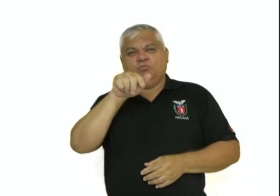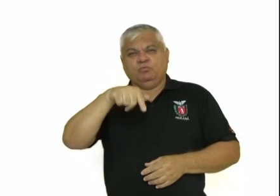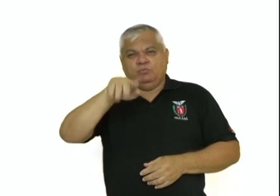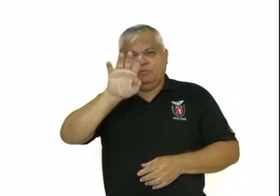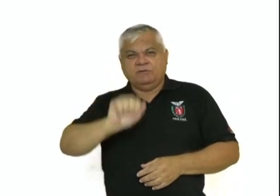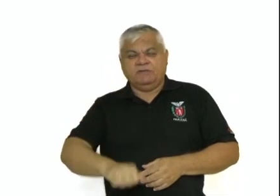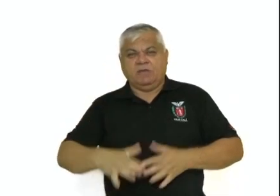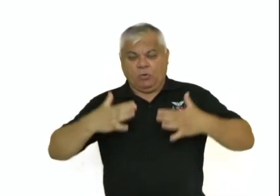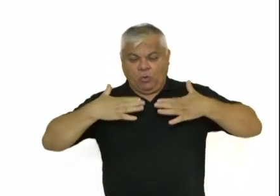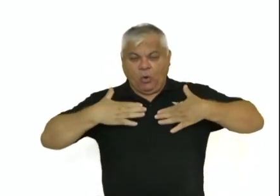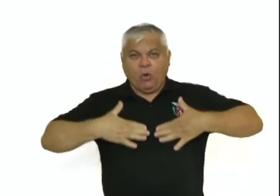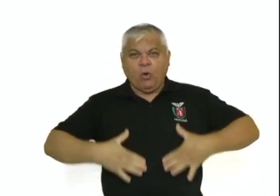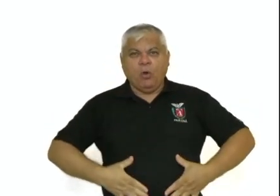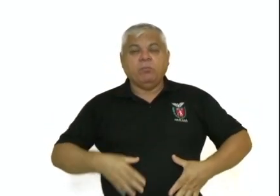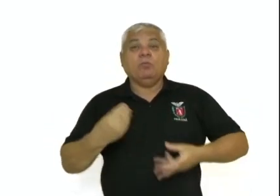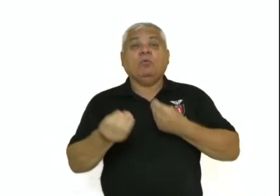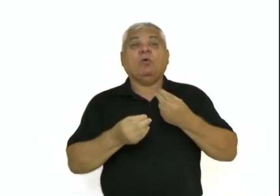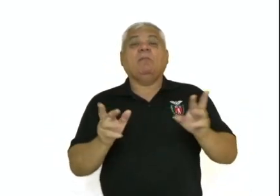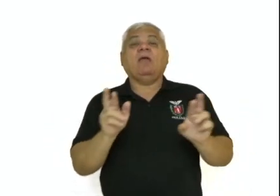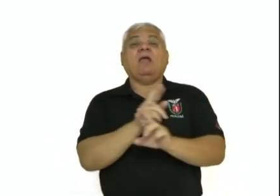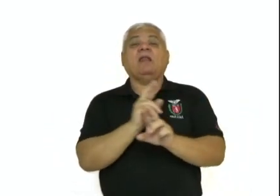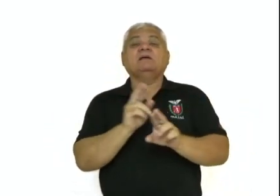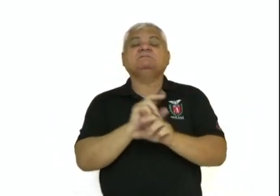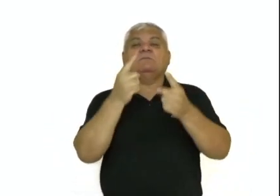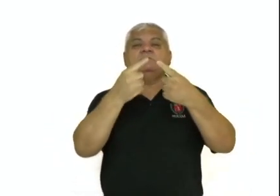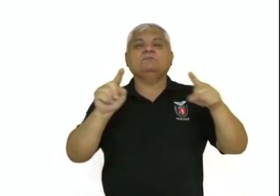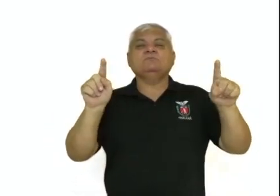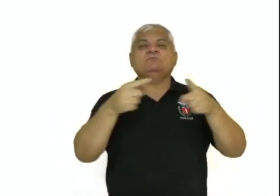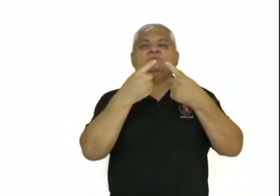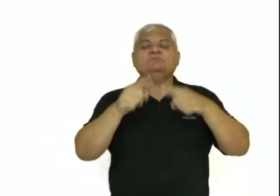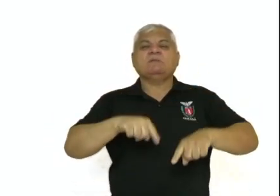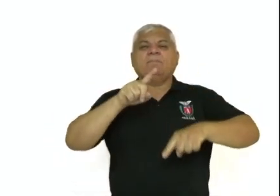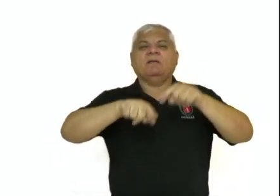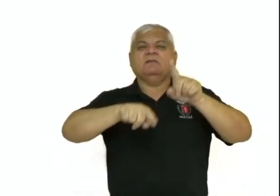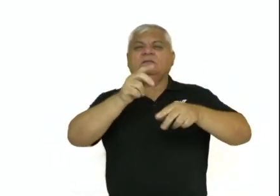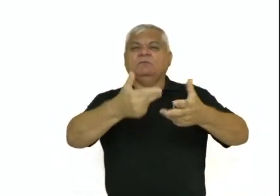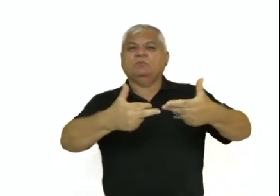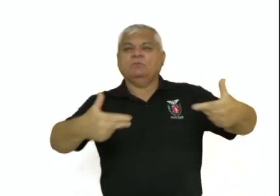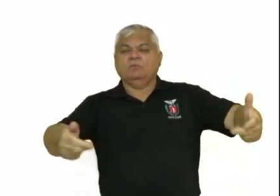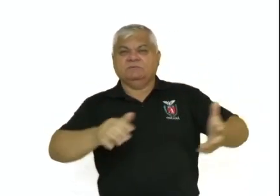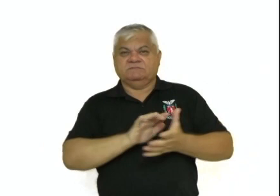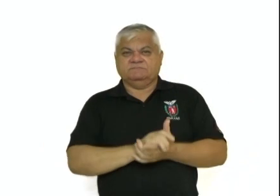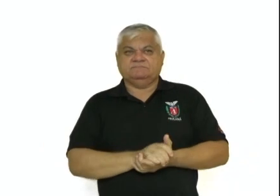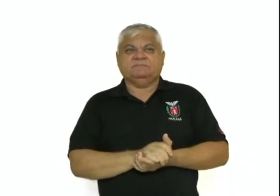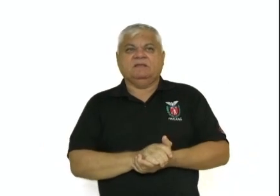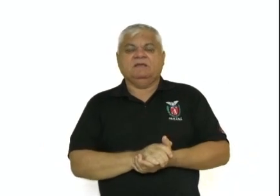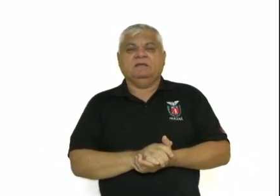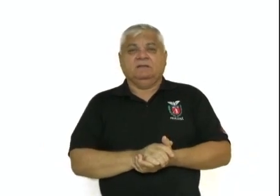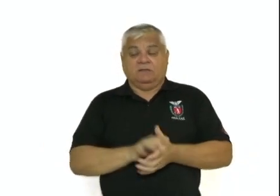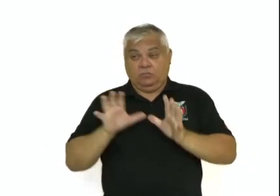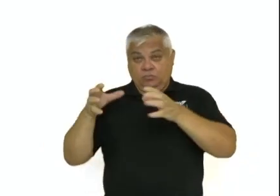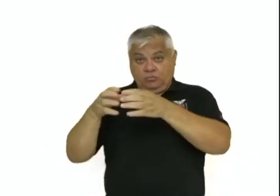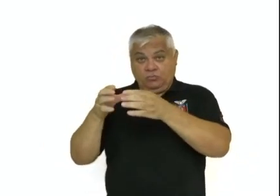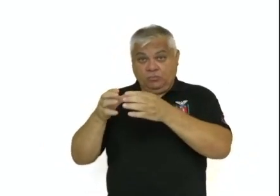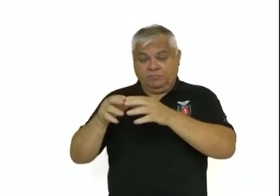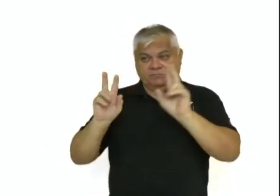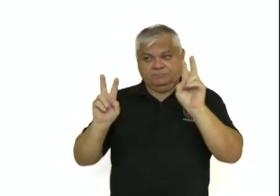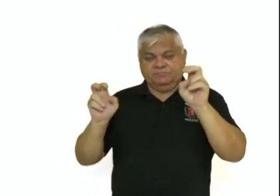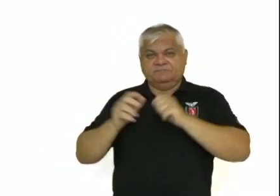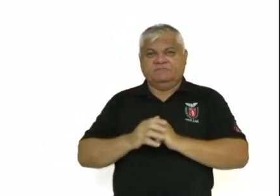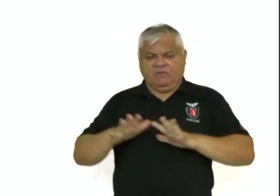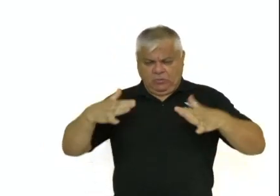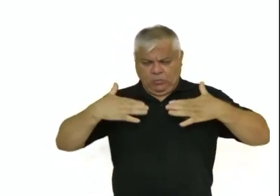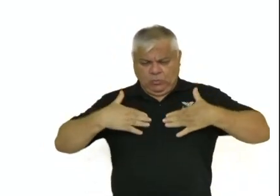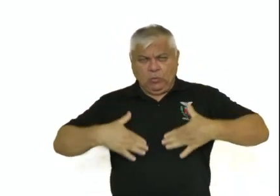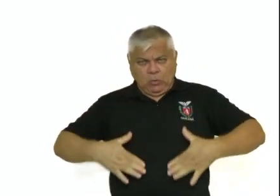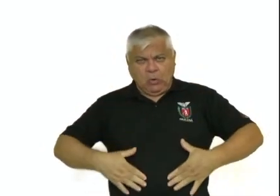do corpo, a sua relação com a música, com o instrumento e a dança. Então, o que eles dizem? O corpo humano